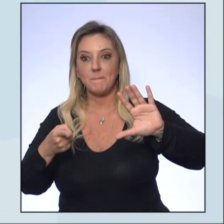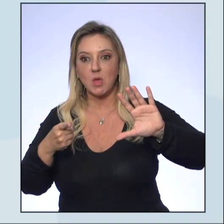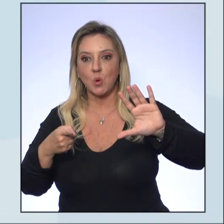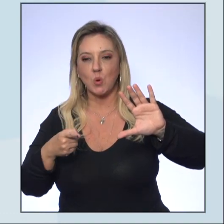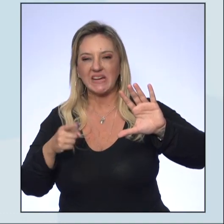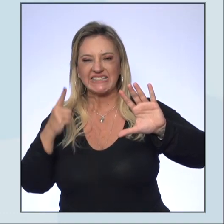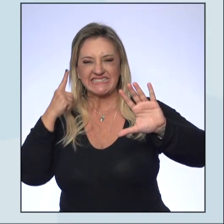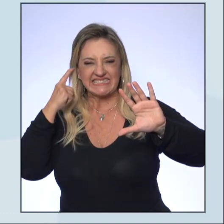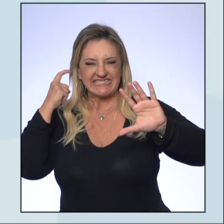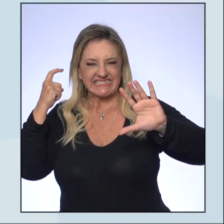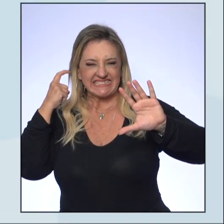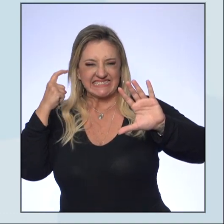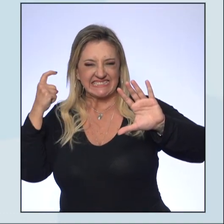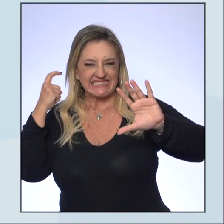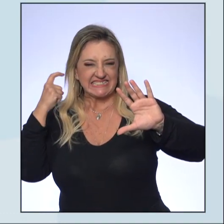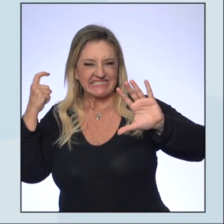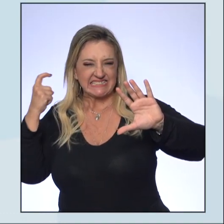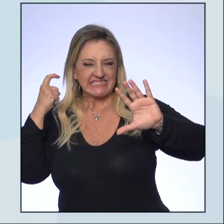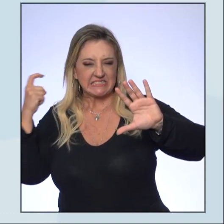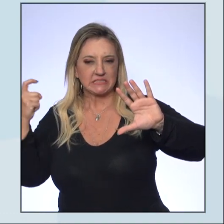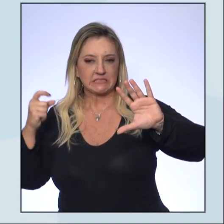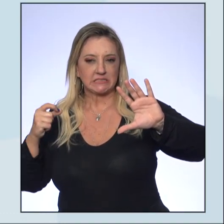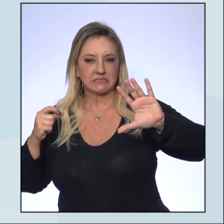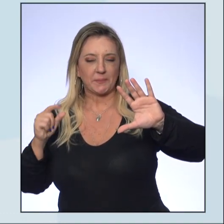agudo. Roda, por favor.